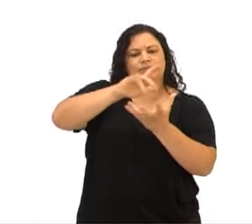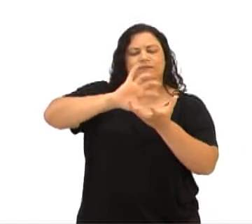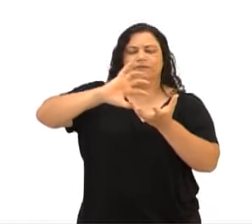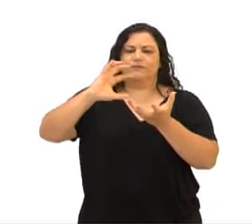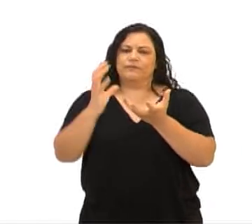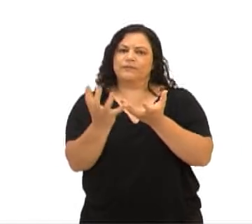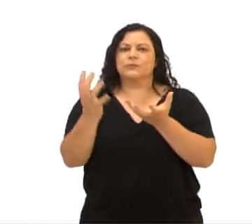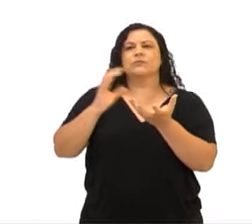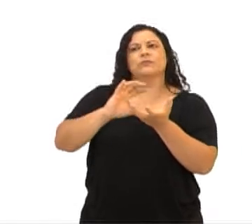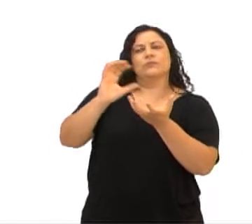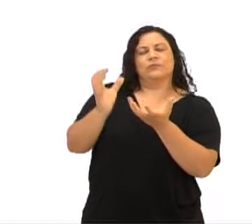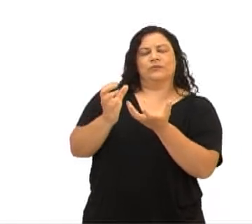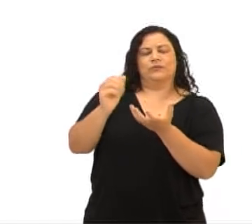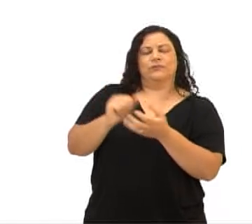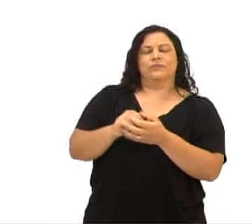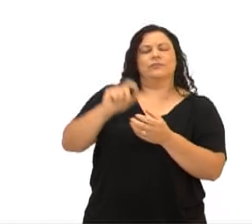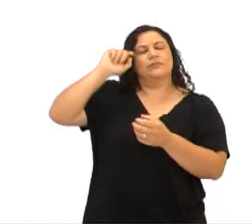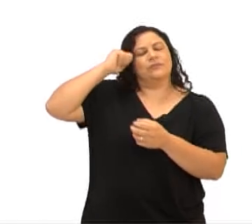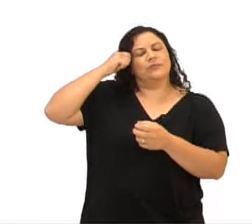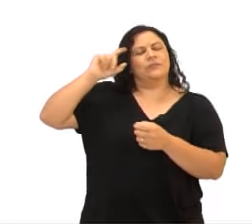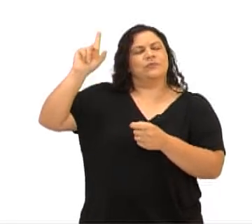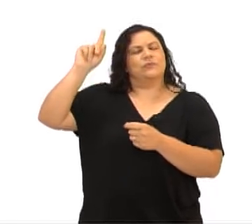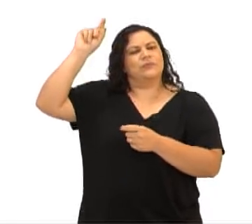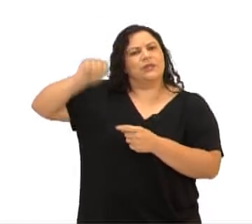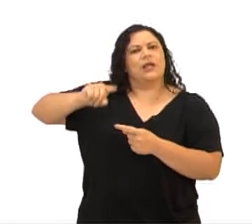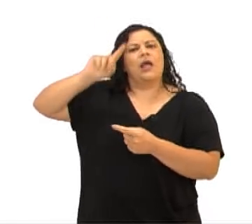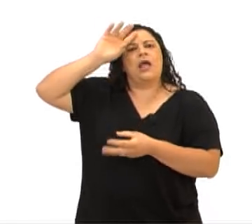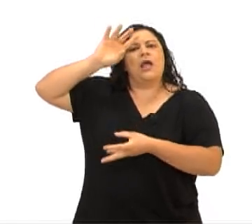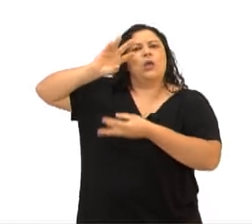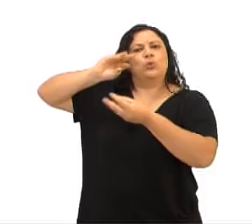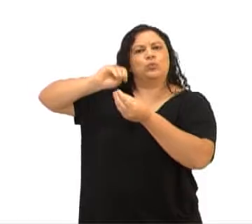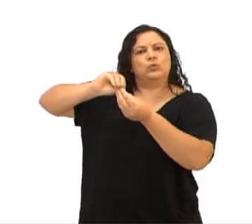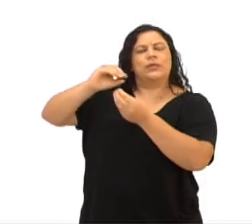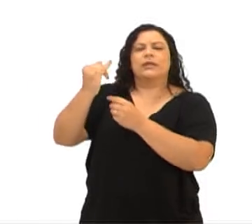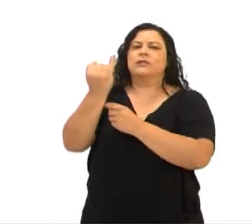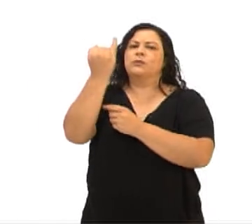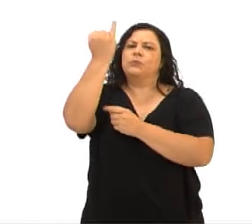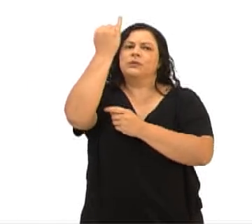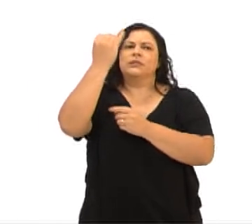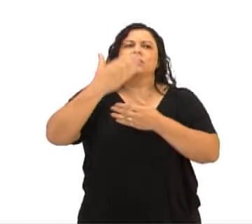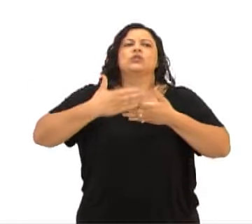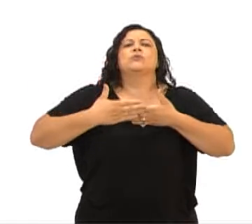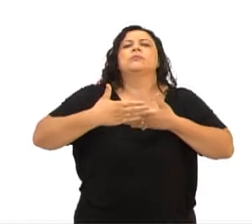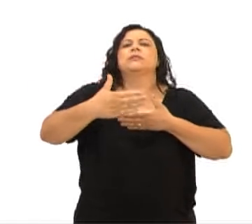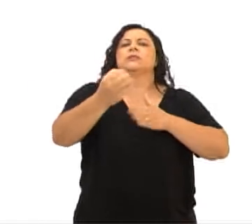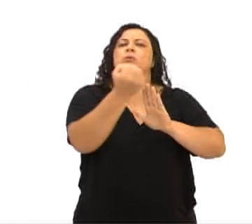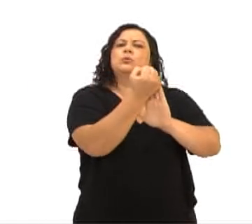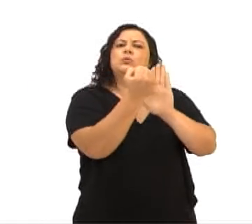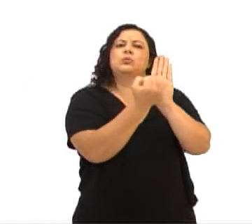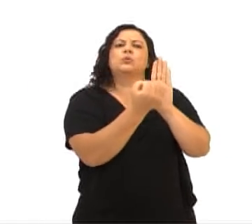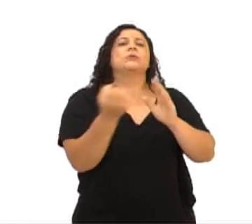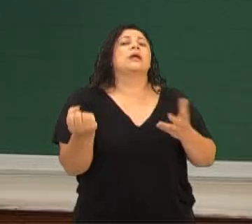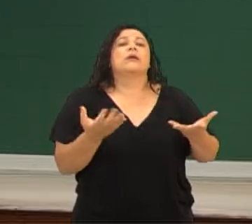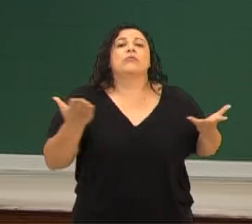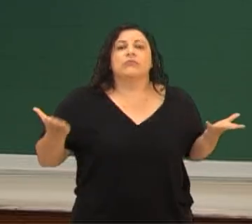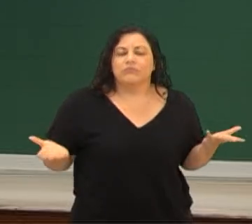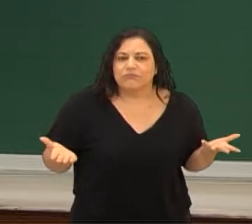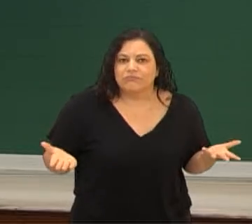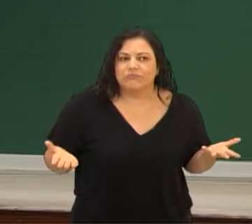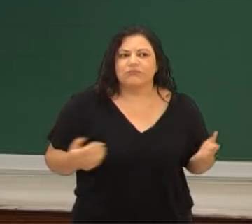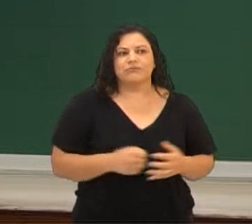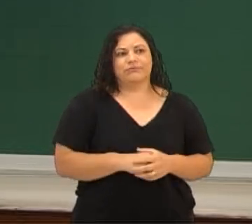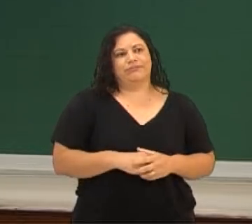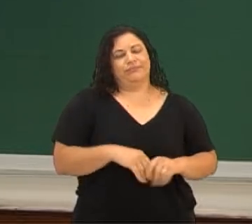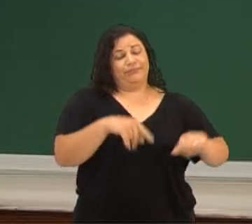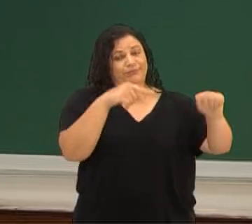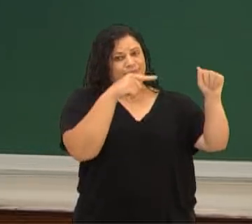resultados expressivos a partir das 2 primeiras décadas do século. Olha, eu já Cansei de falar isso para vocês. Ó.